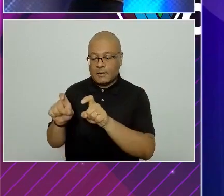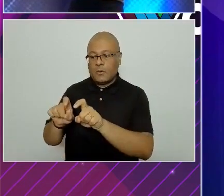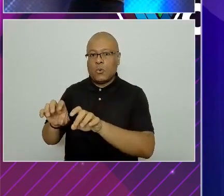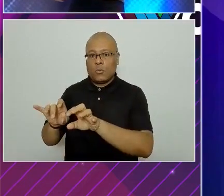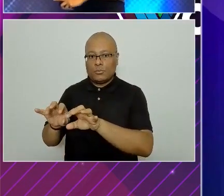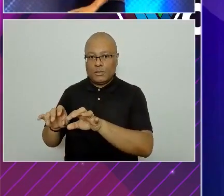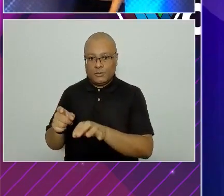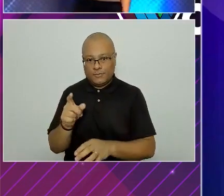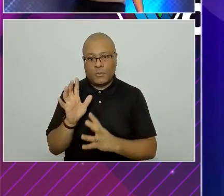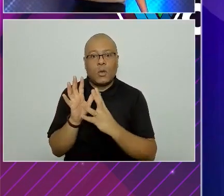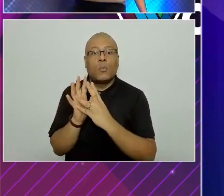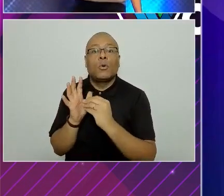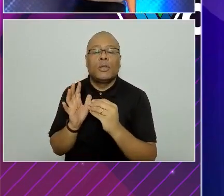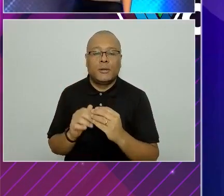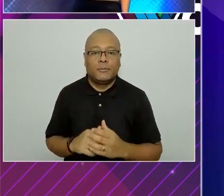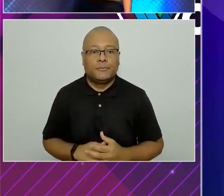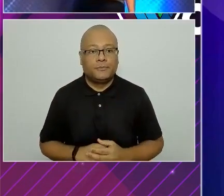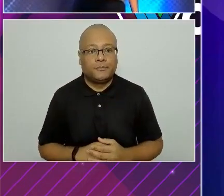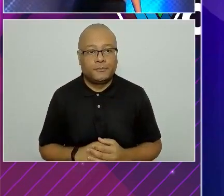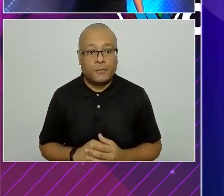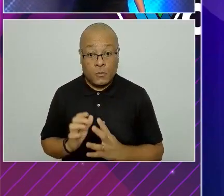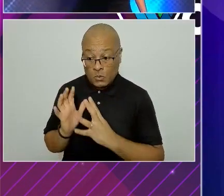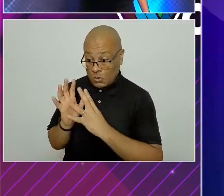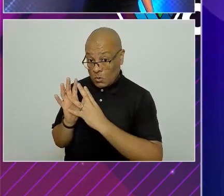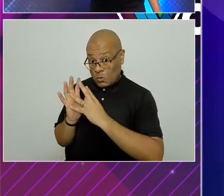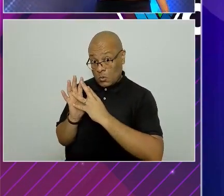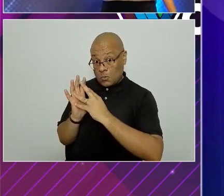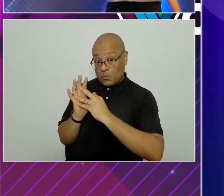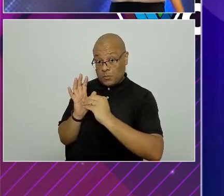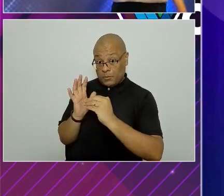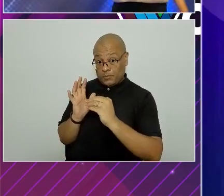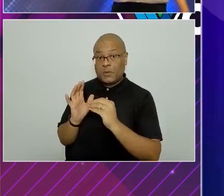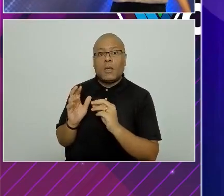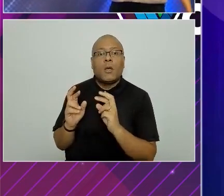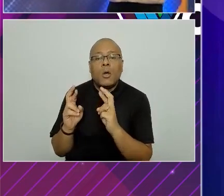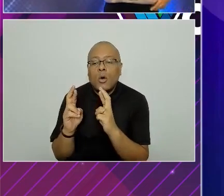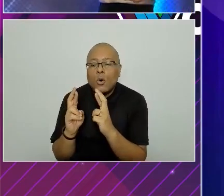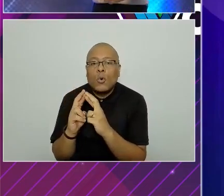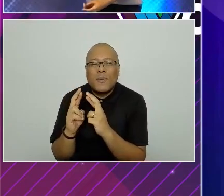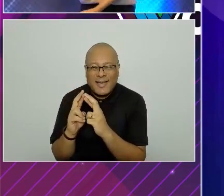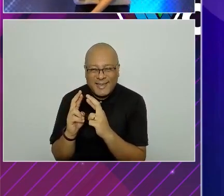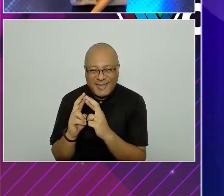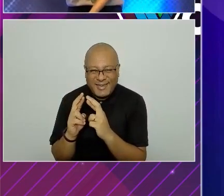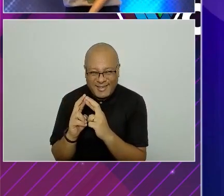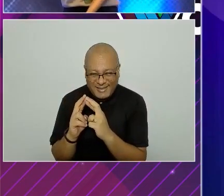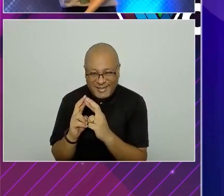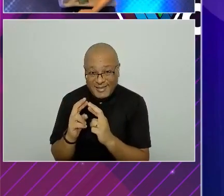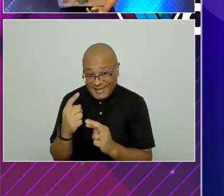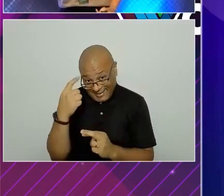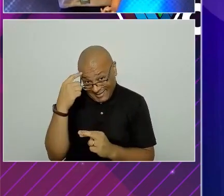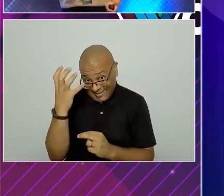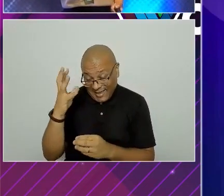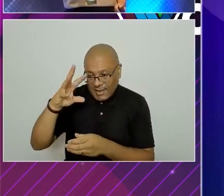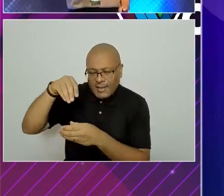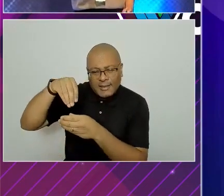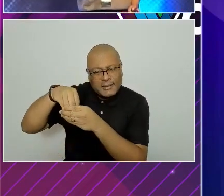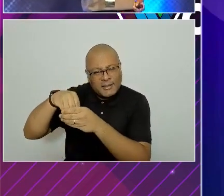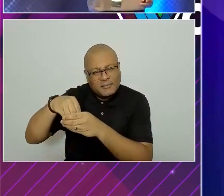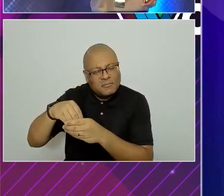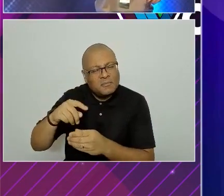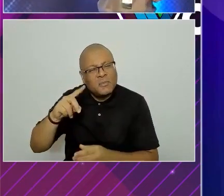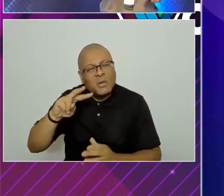esse modelinho aqui, né? Esse modelinho é um modelo de rede neural artificial. E o que a gente pode entender por uma rede